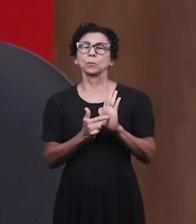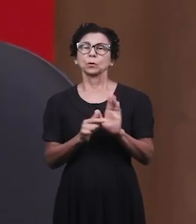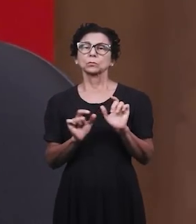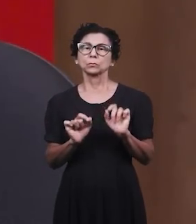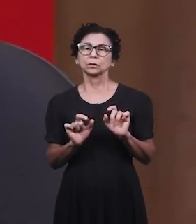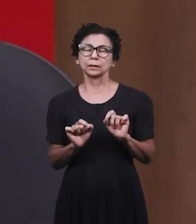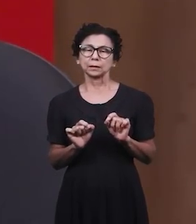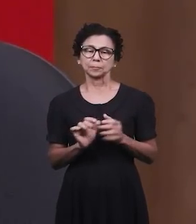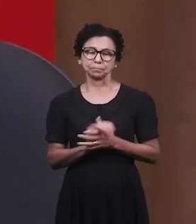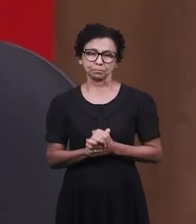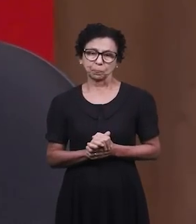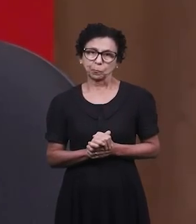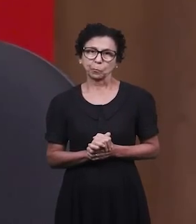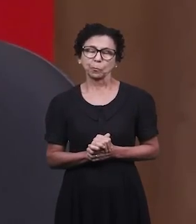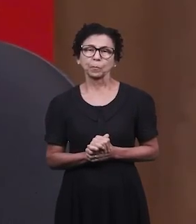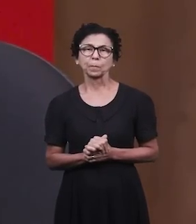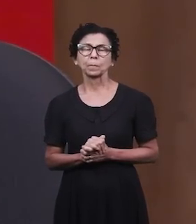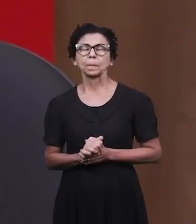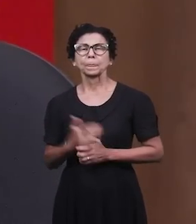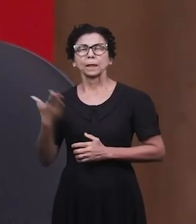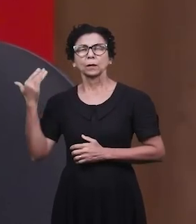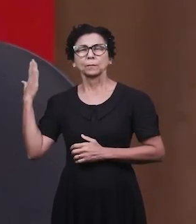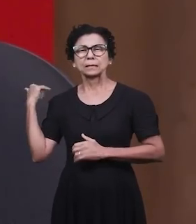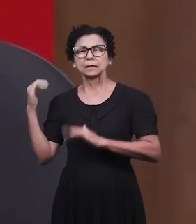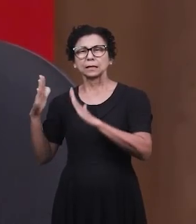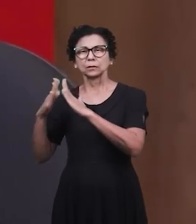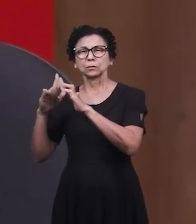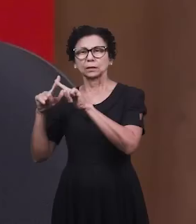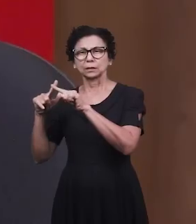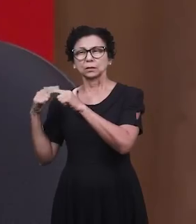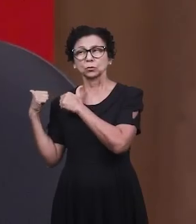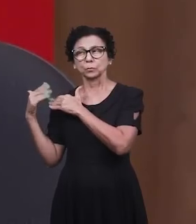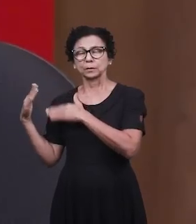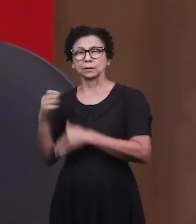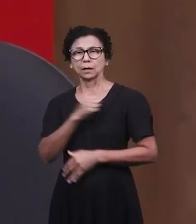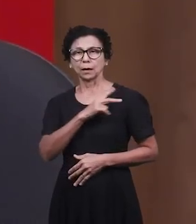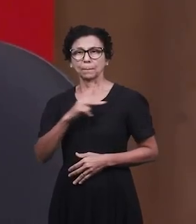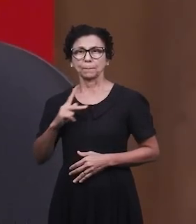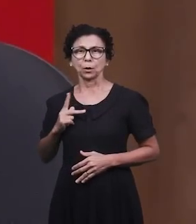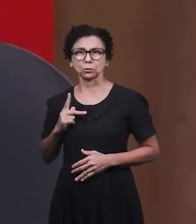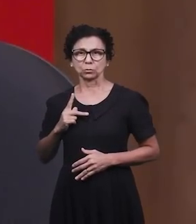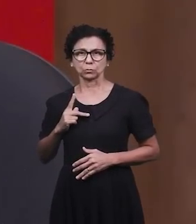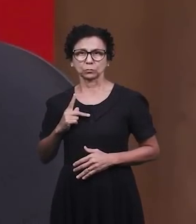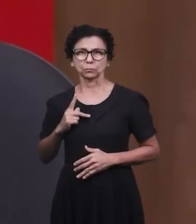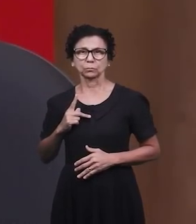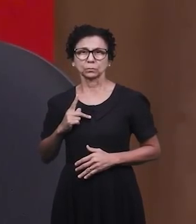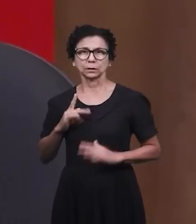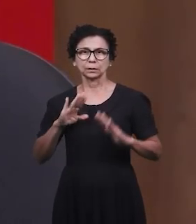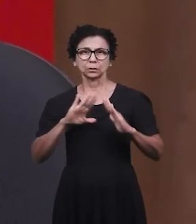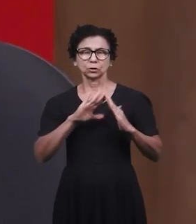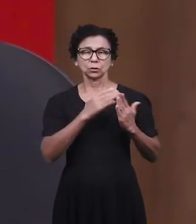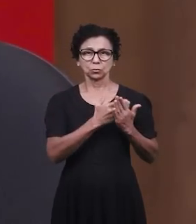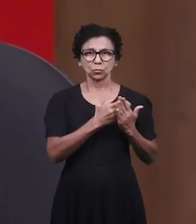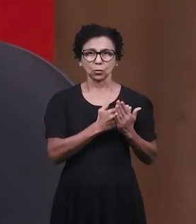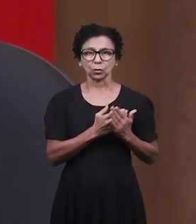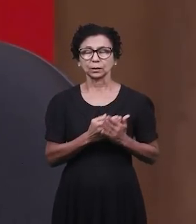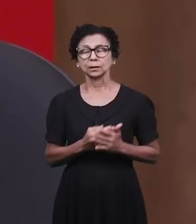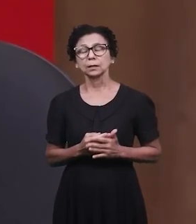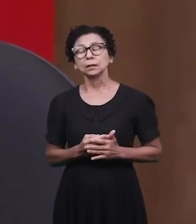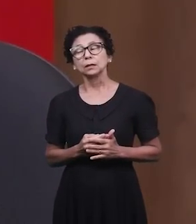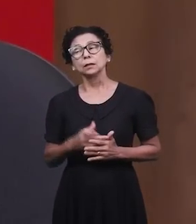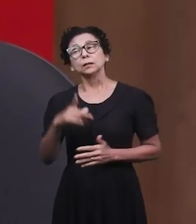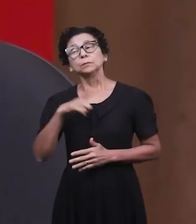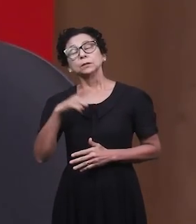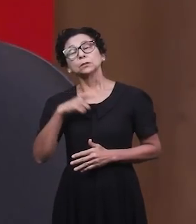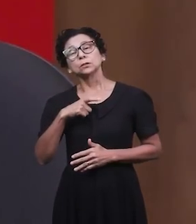exemplo, no colégio apostólico existiram homens como Pedro, que era um simples pescador,